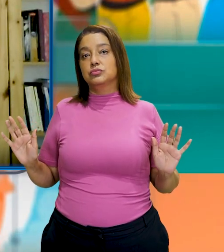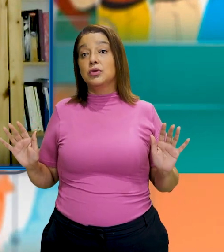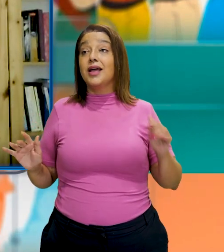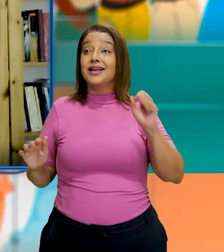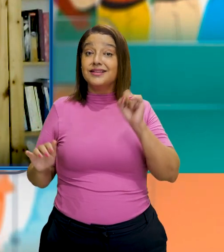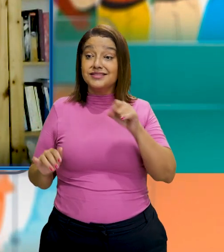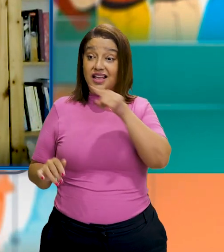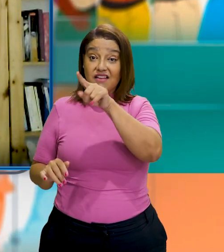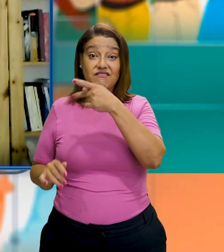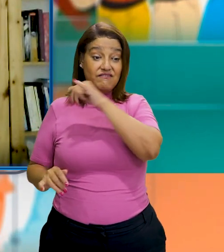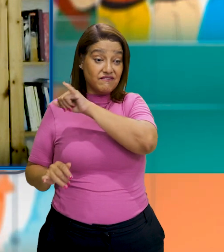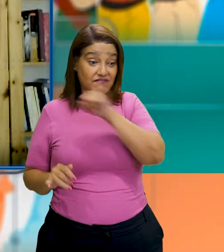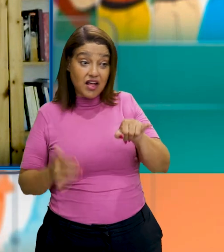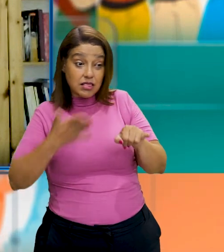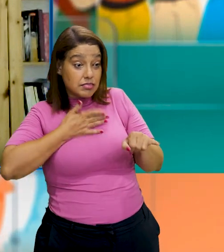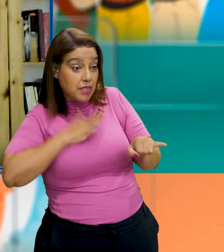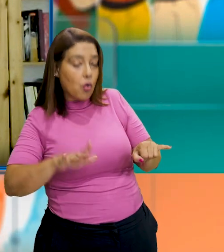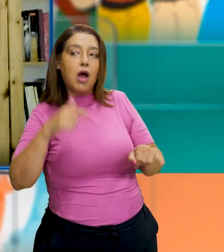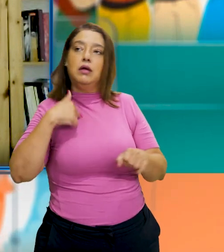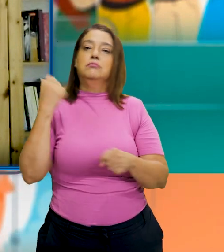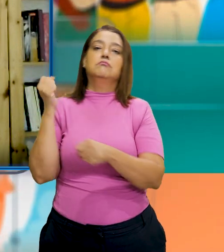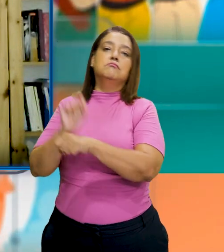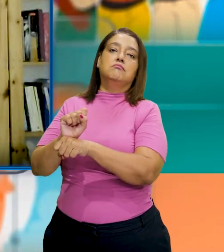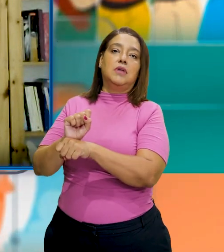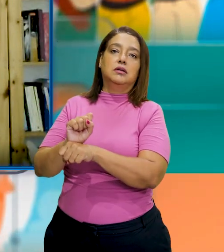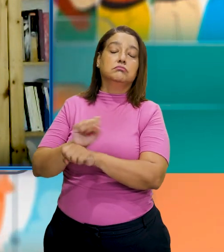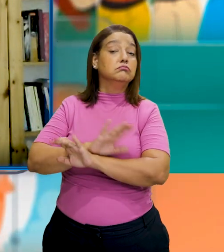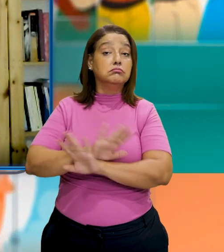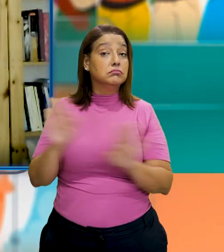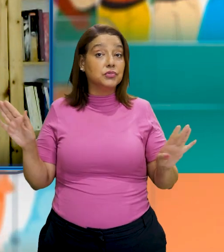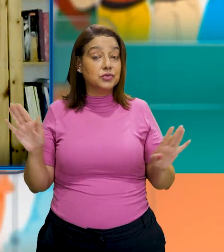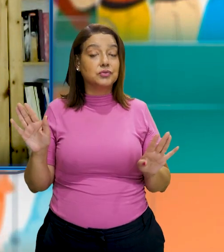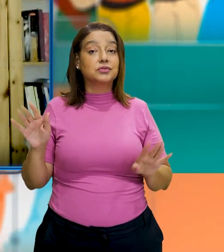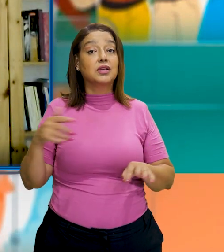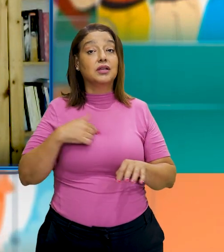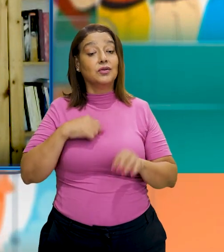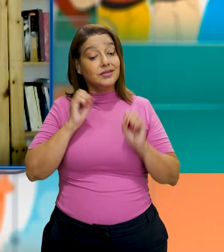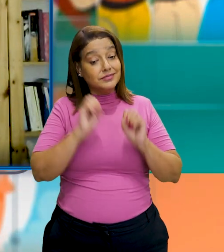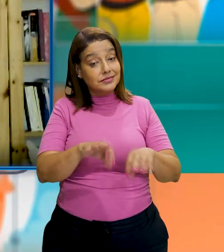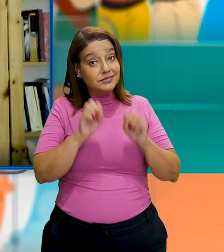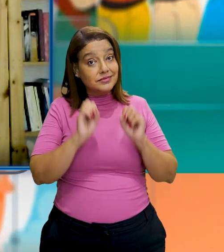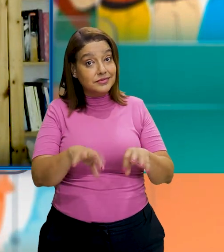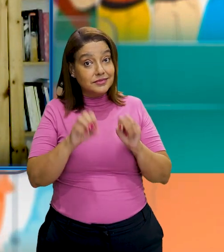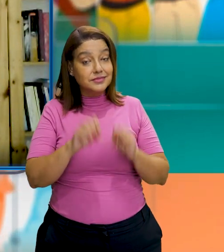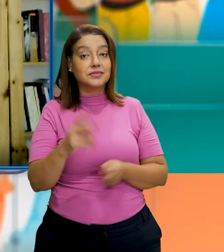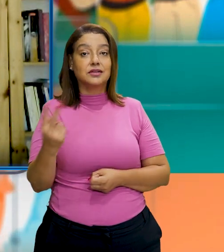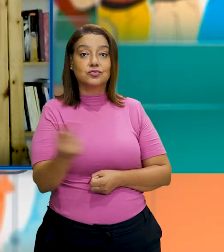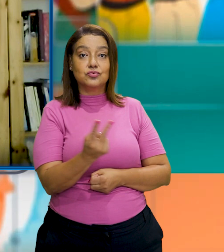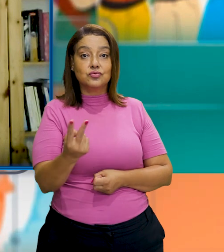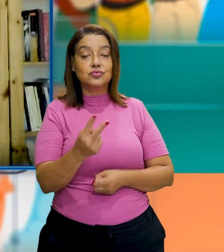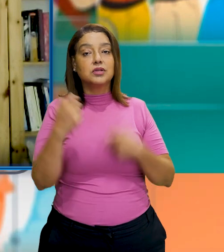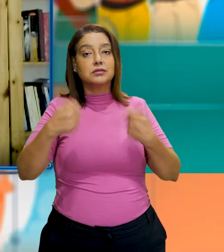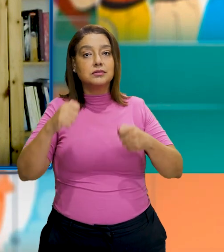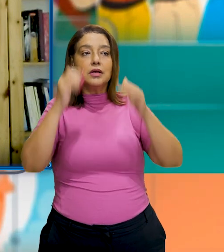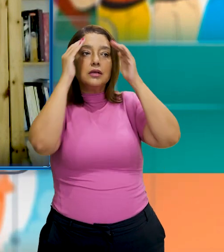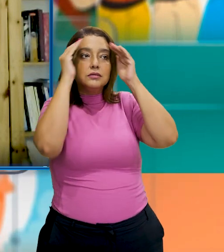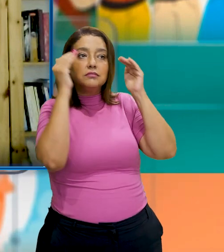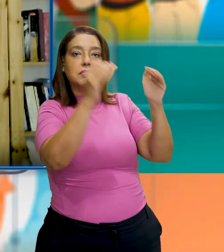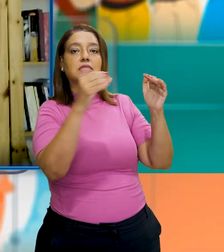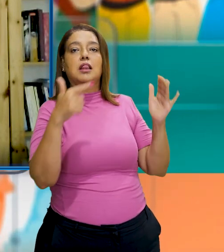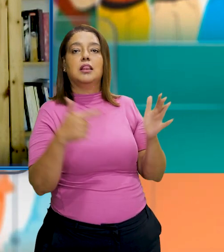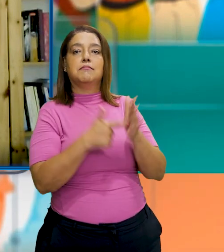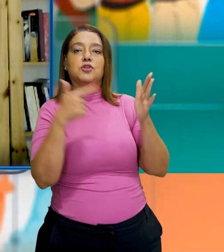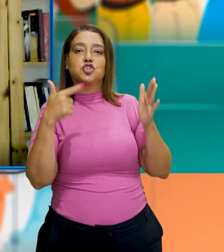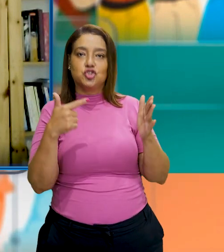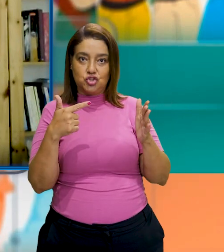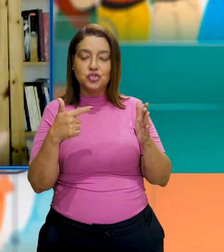Quando o coleguinha falar, eu não gosto, na hora você para a brincadeira. E o que eu estou fazendo com essa ação? Eu estou ensinando a criança a respeitar o